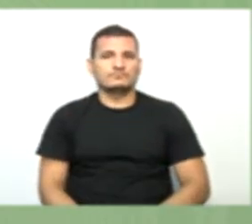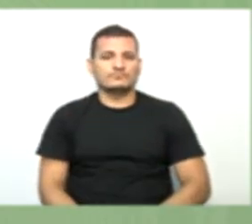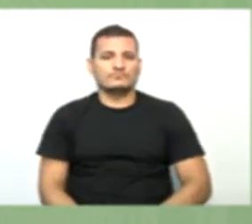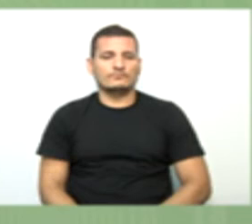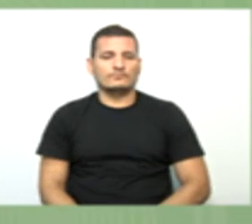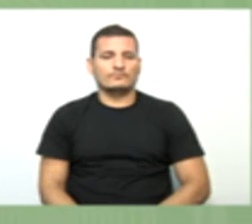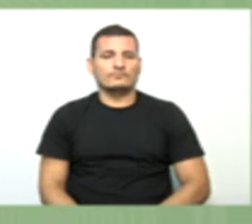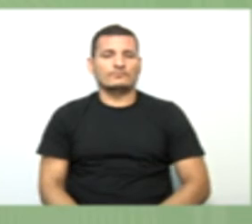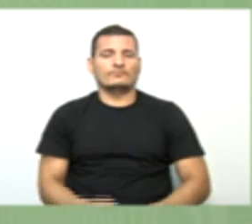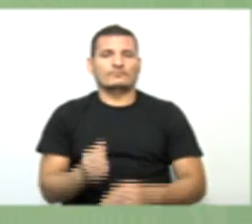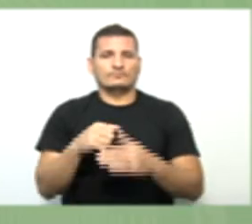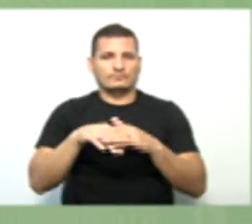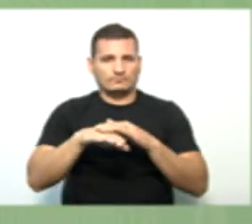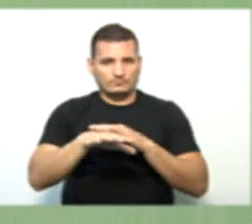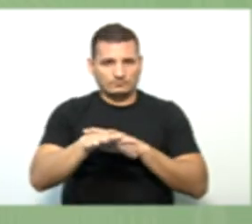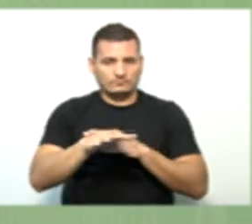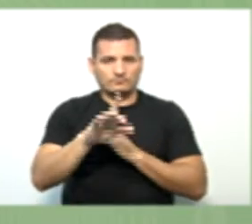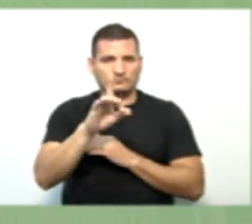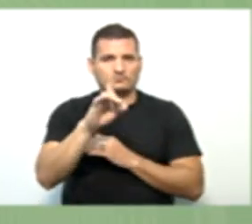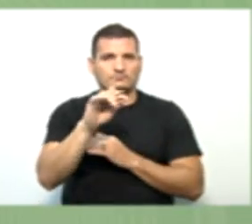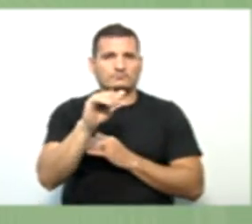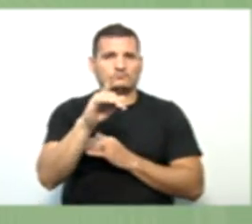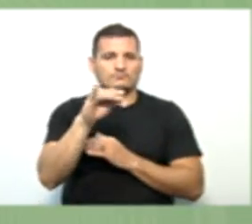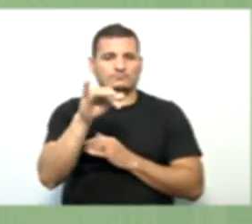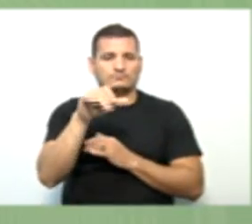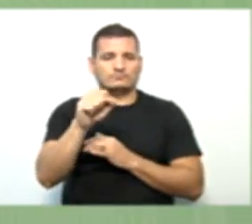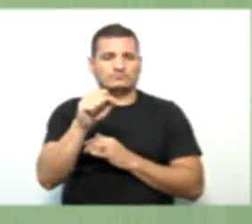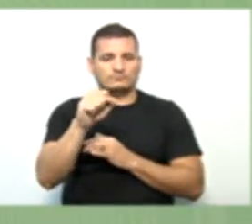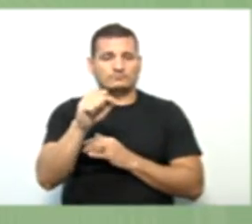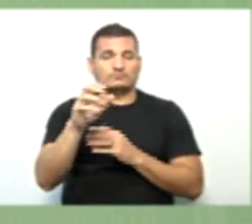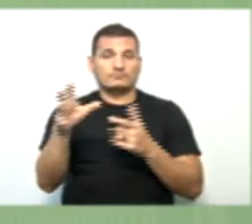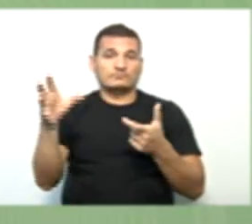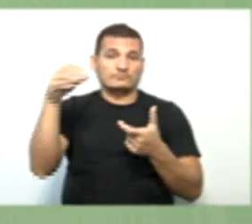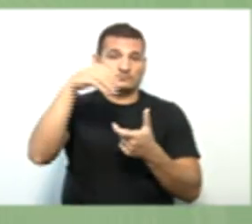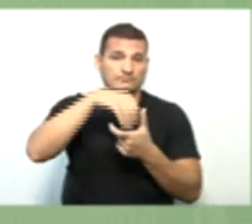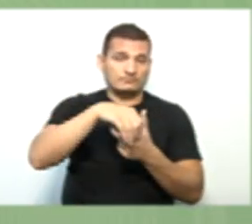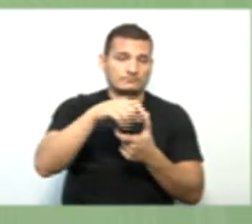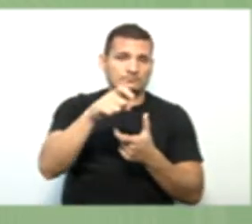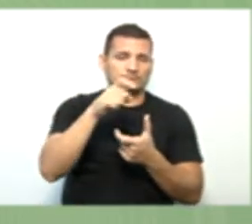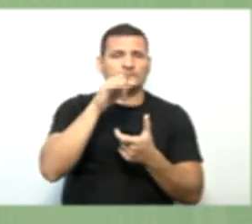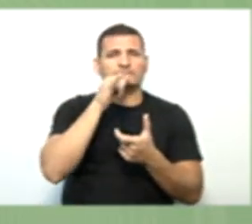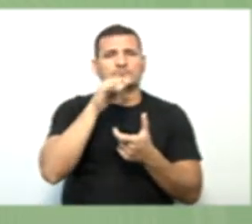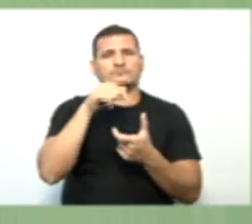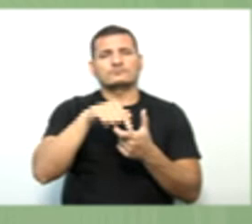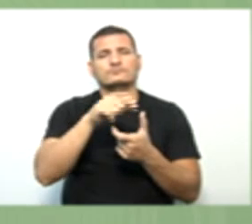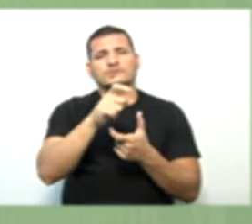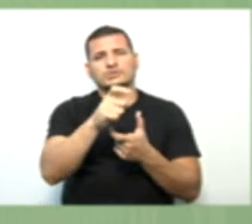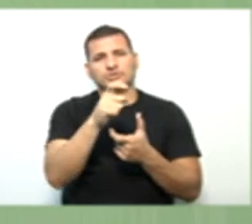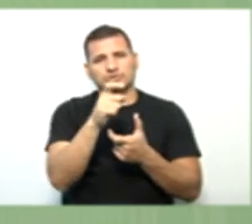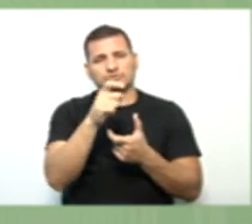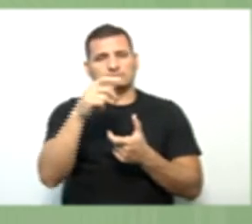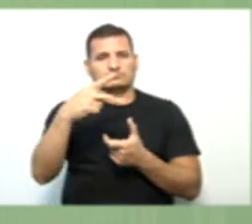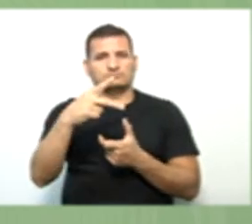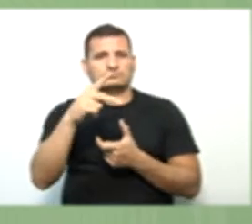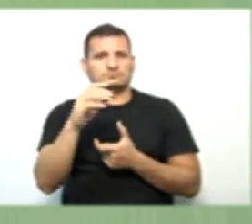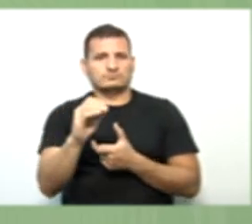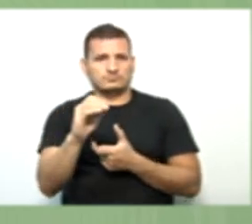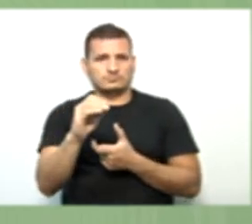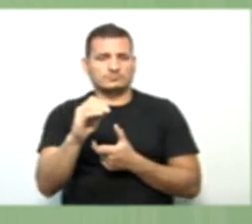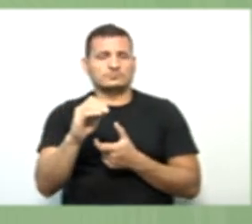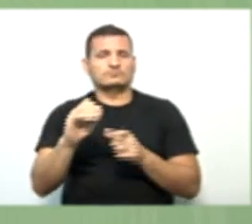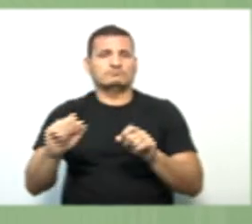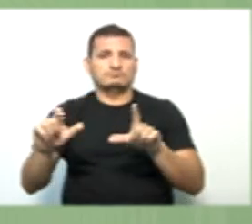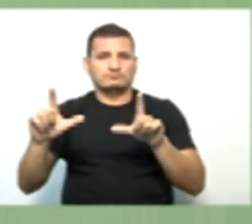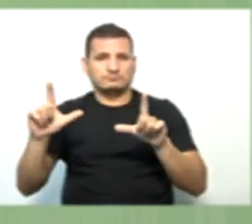a entrada de dados armazenando um valor em x e a condição. Se x é maior que 0, print o número